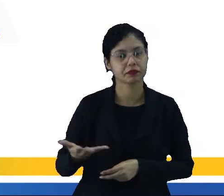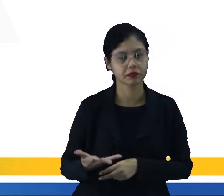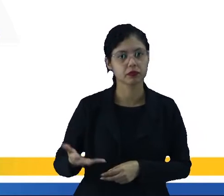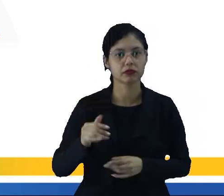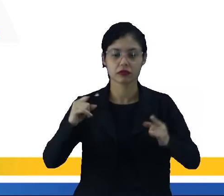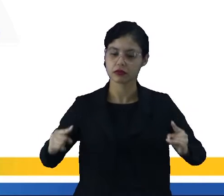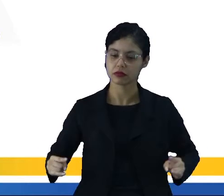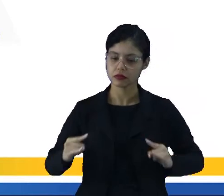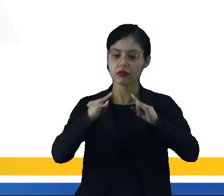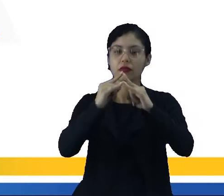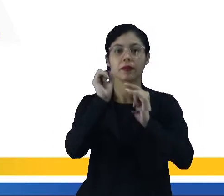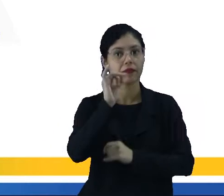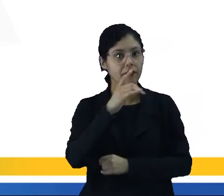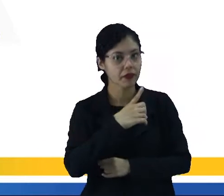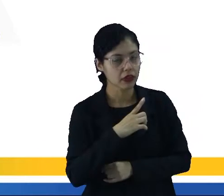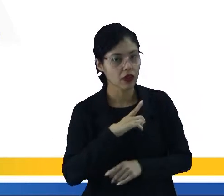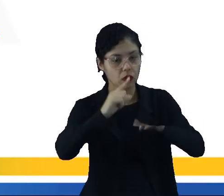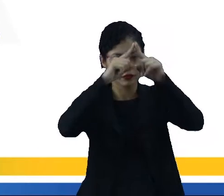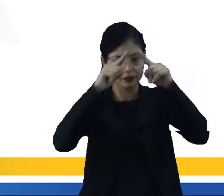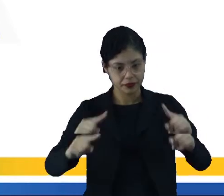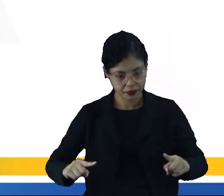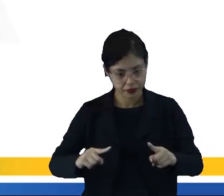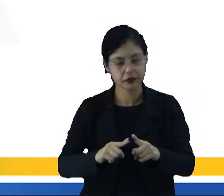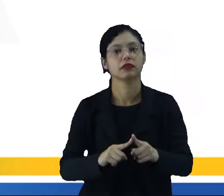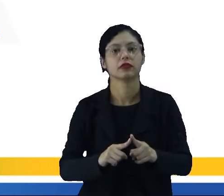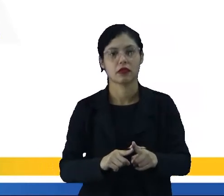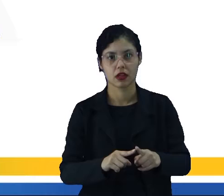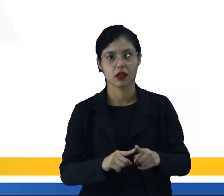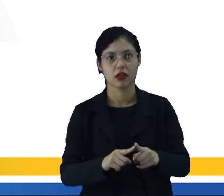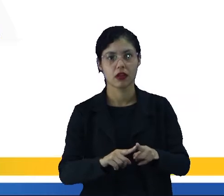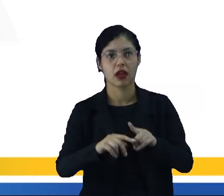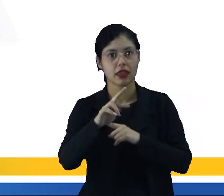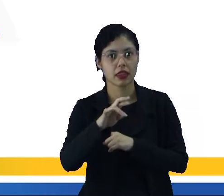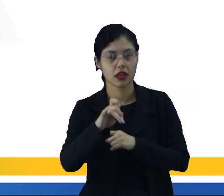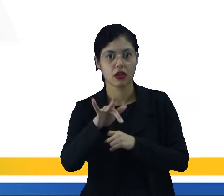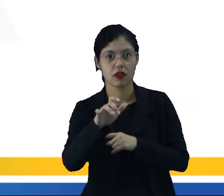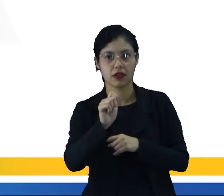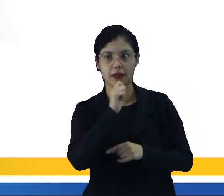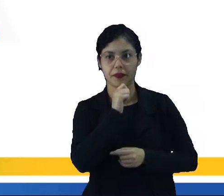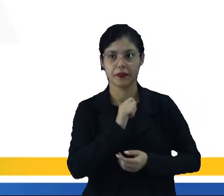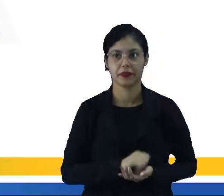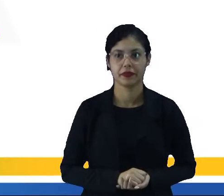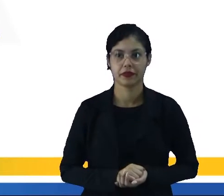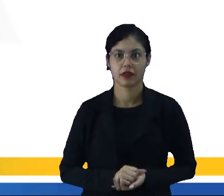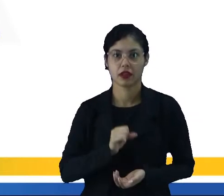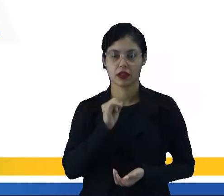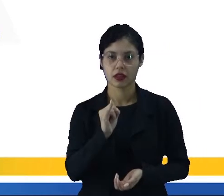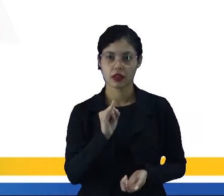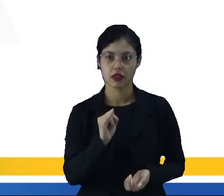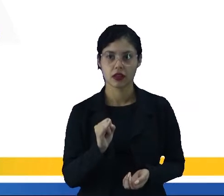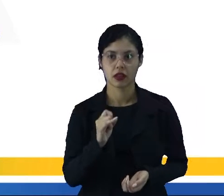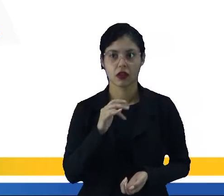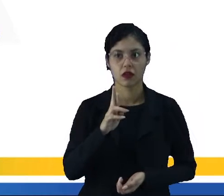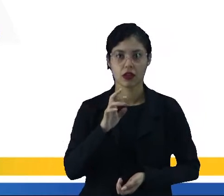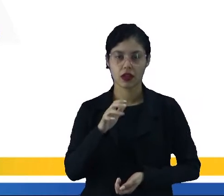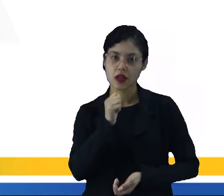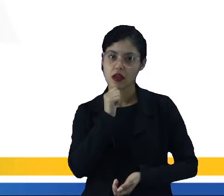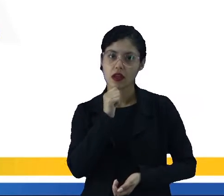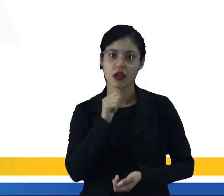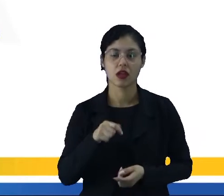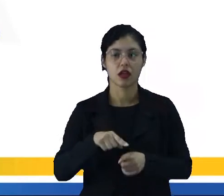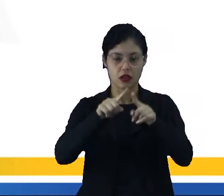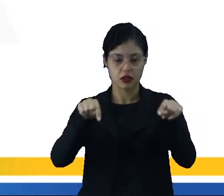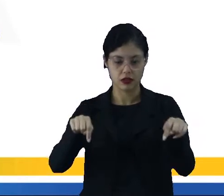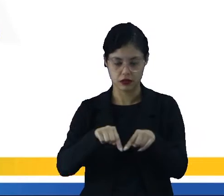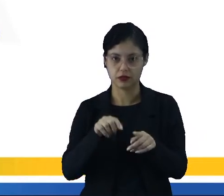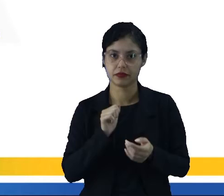pirâmide se ela é um triângulo a pirâmide é pirâmide triangular se ela é um quadrilátero ela é quadrangular